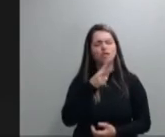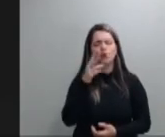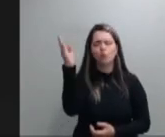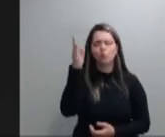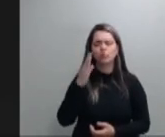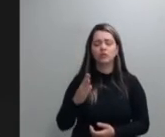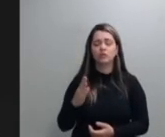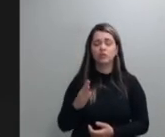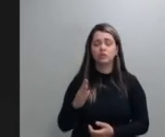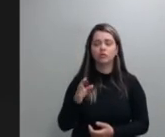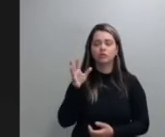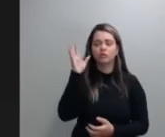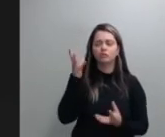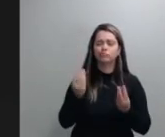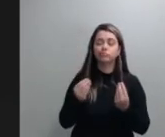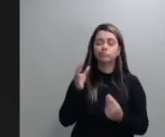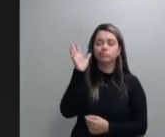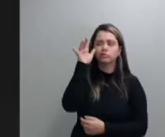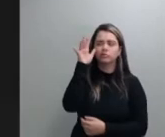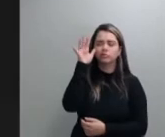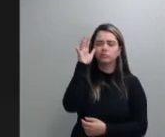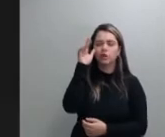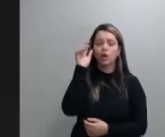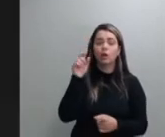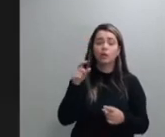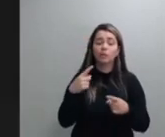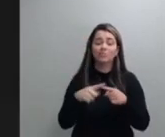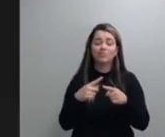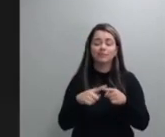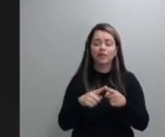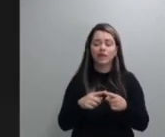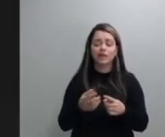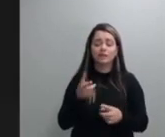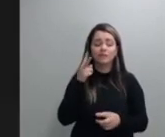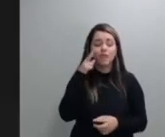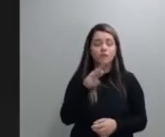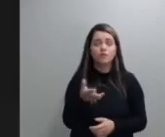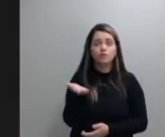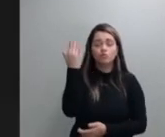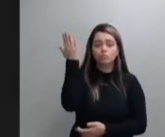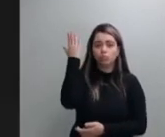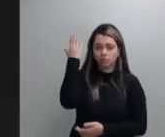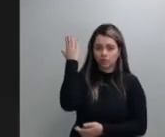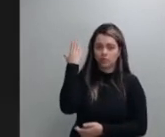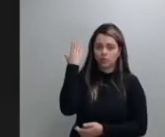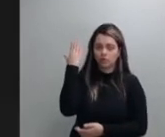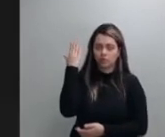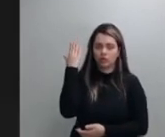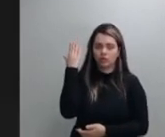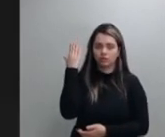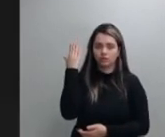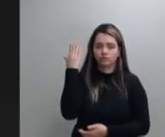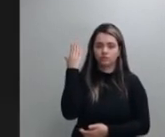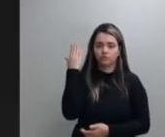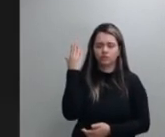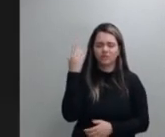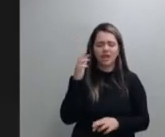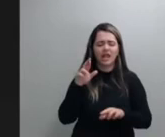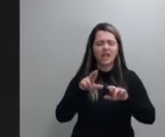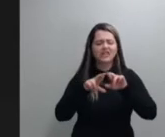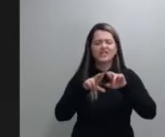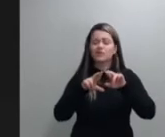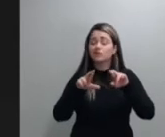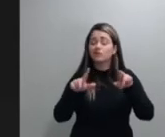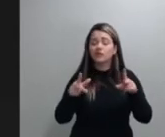prever o passado, e que além de visões alternativas do ponto de vista da opinião,